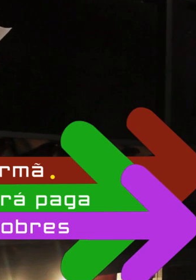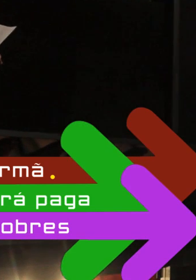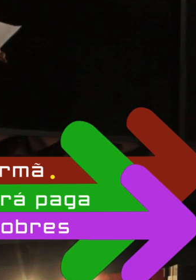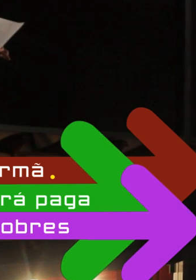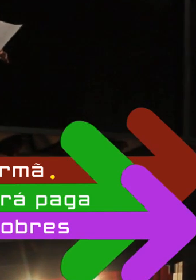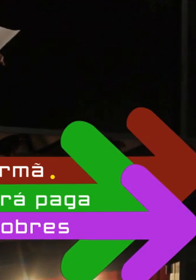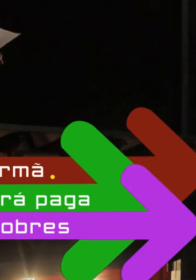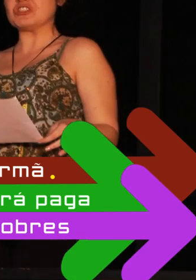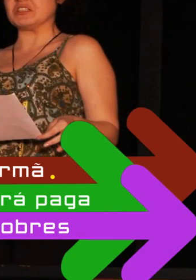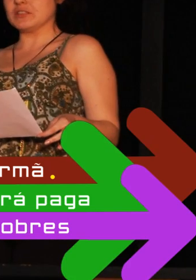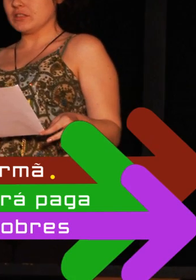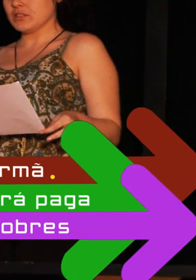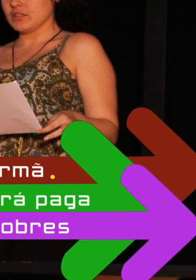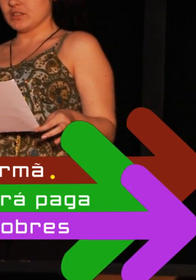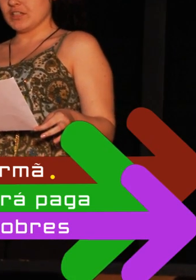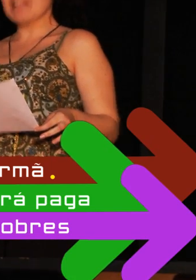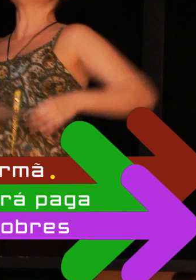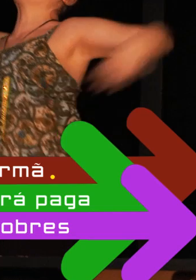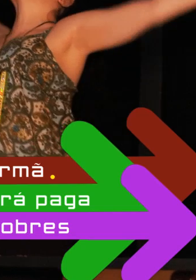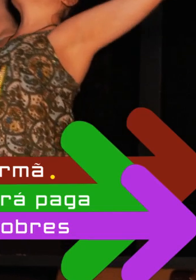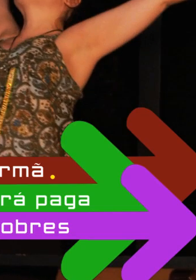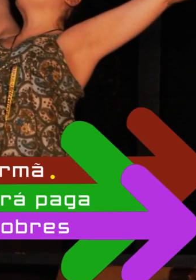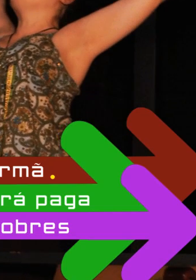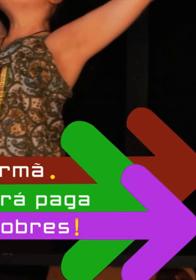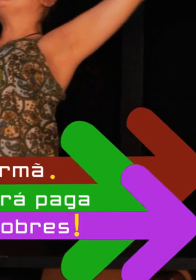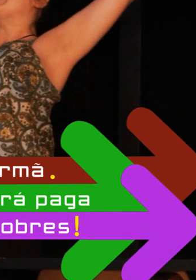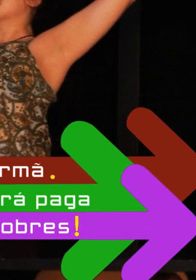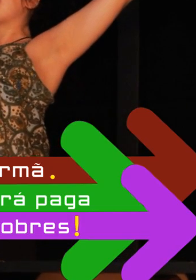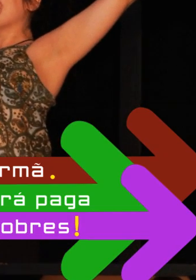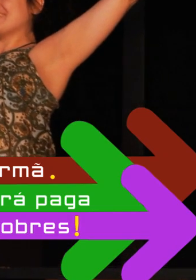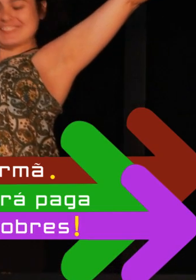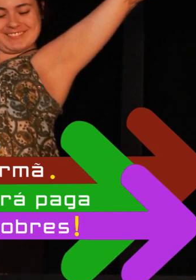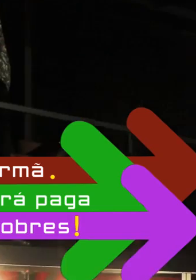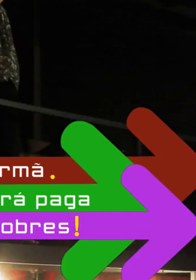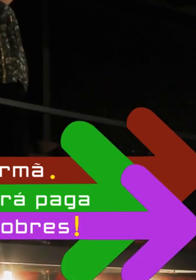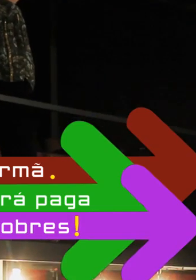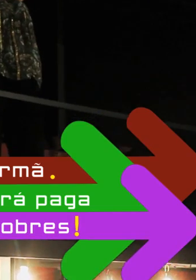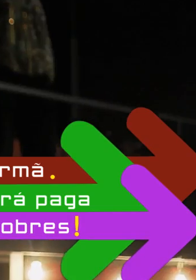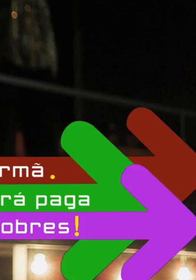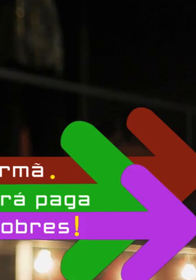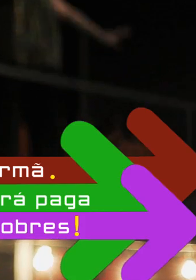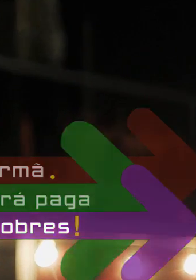a conta do alfaiate. Nada aos pobres!